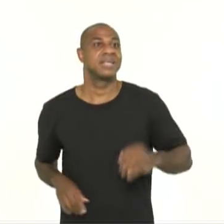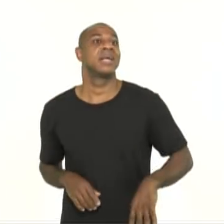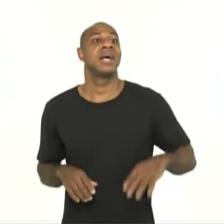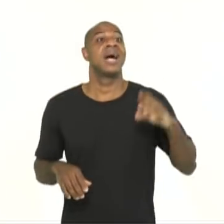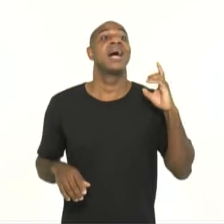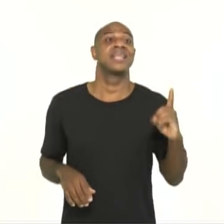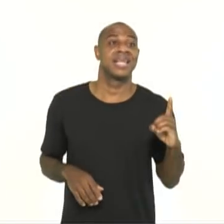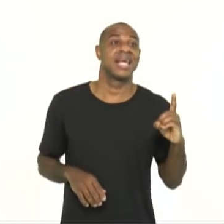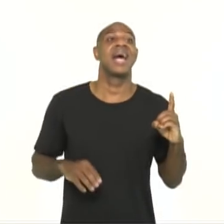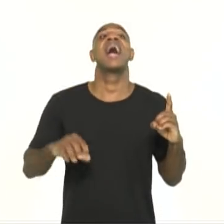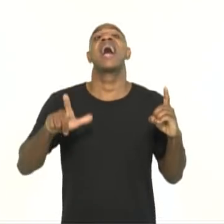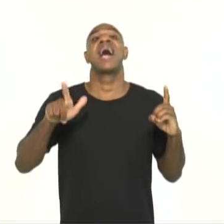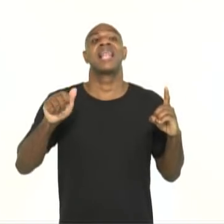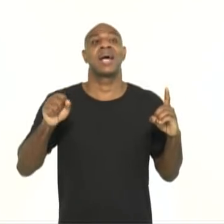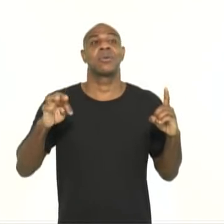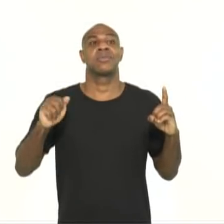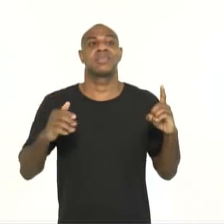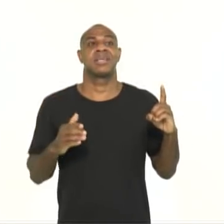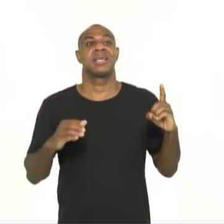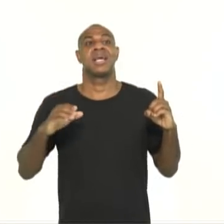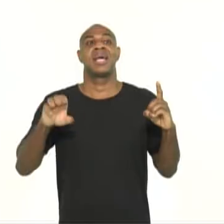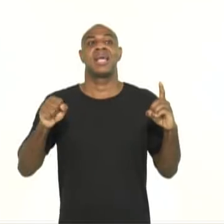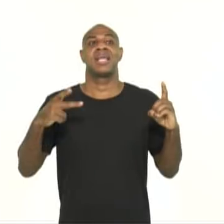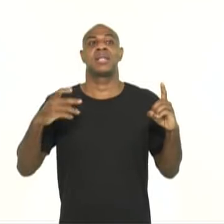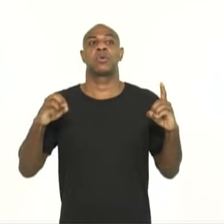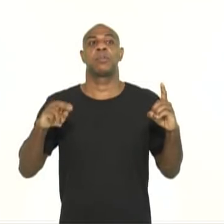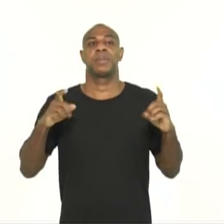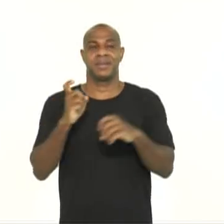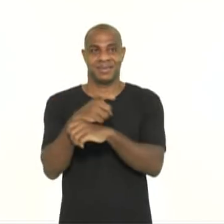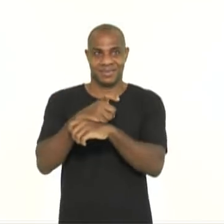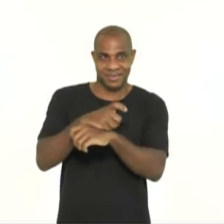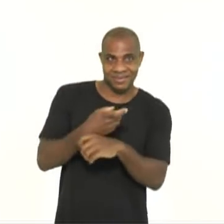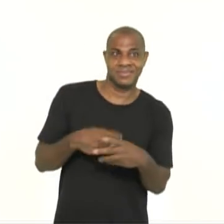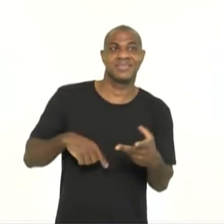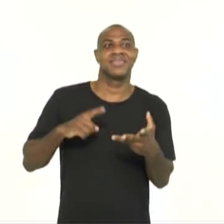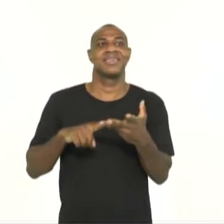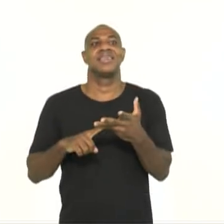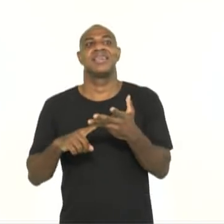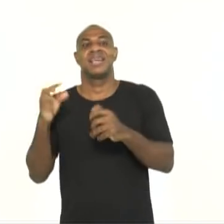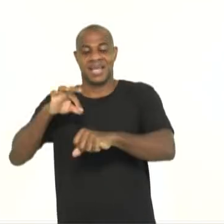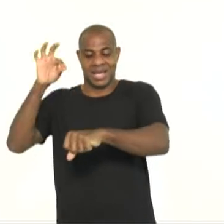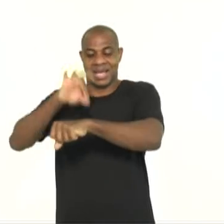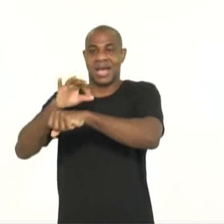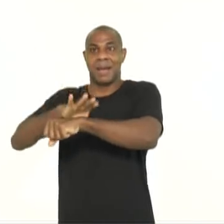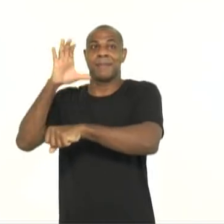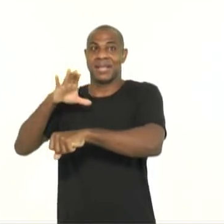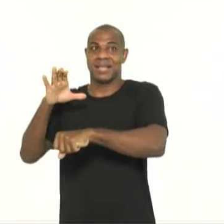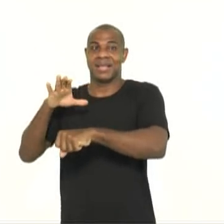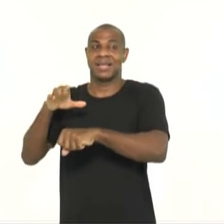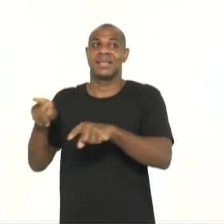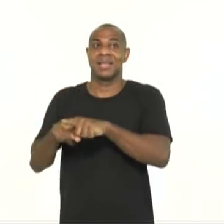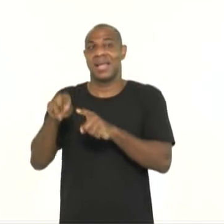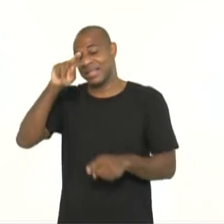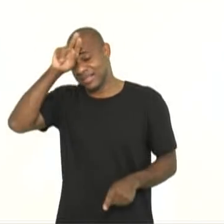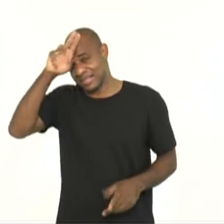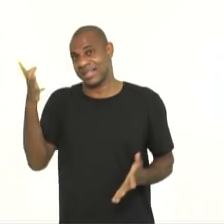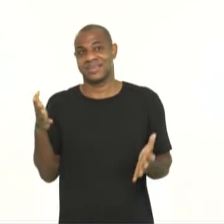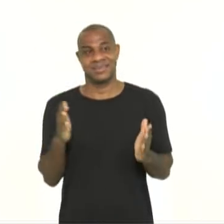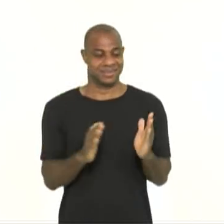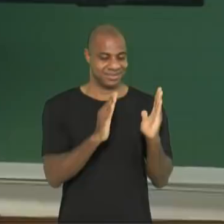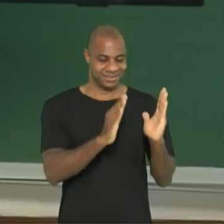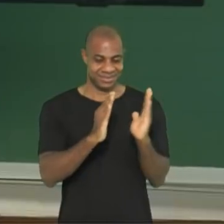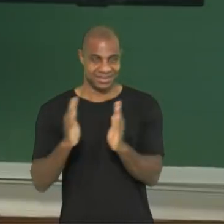pois lagostas são crustáceos, escorpiões são aracnídeos e abelhas são insetos.